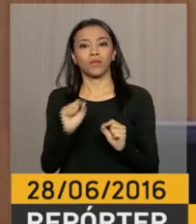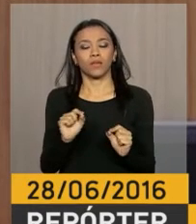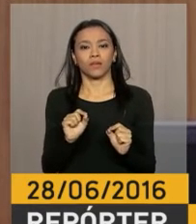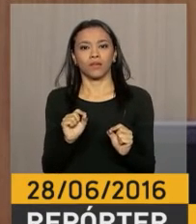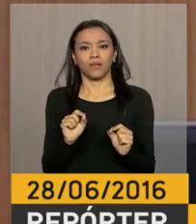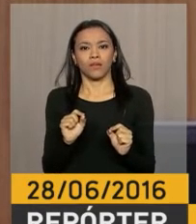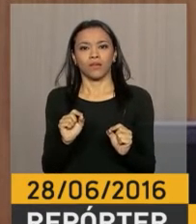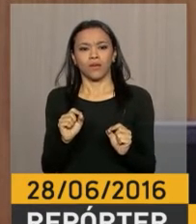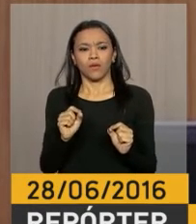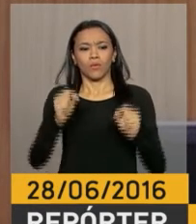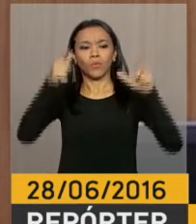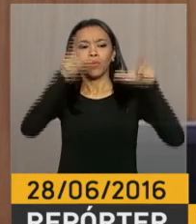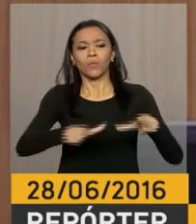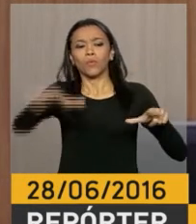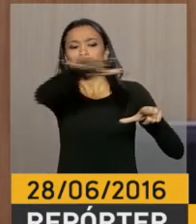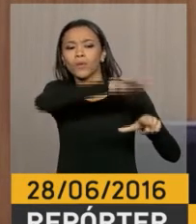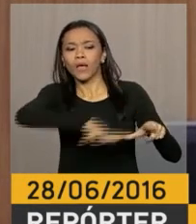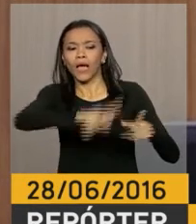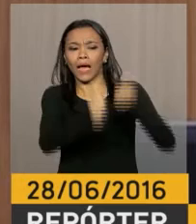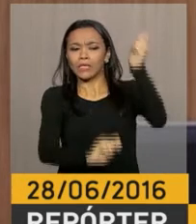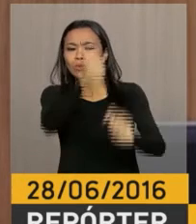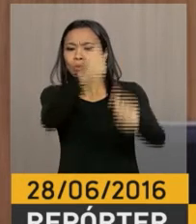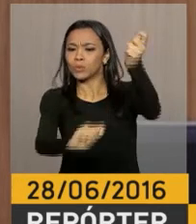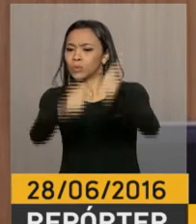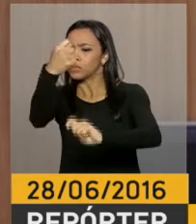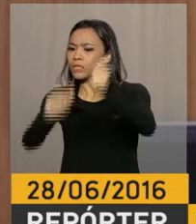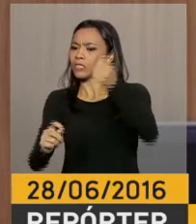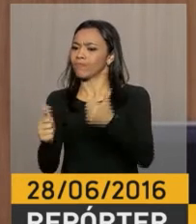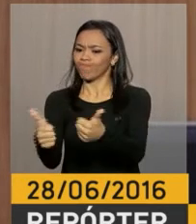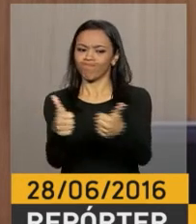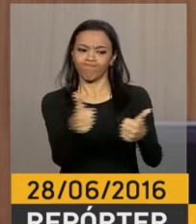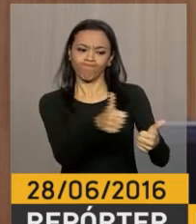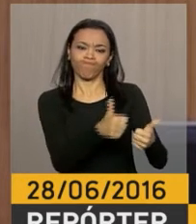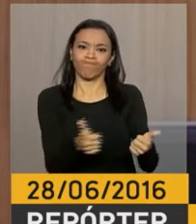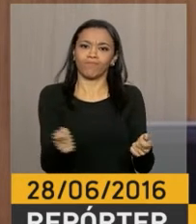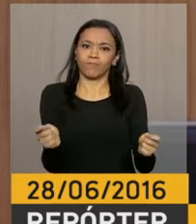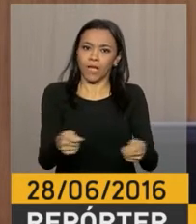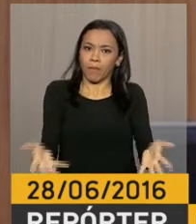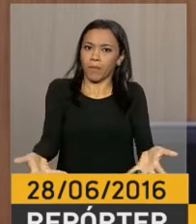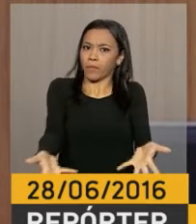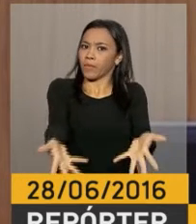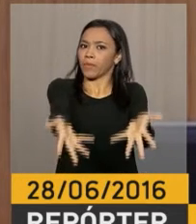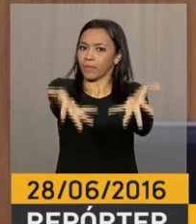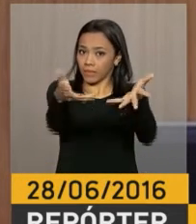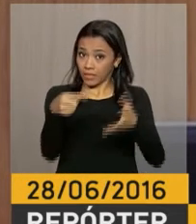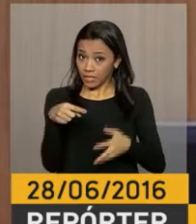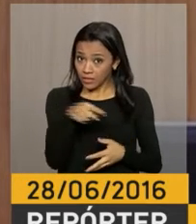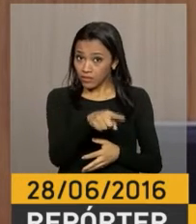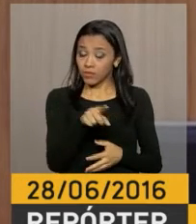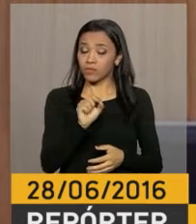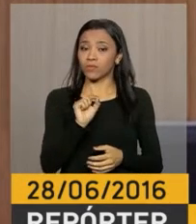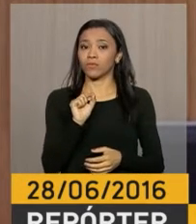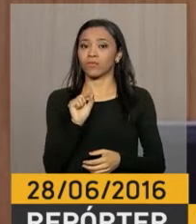o parque industrial com uma capacidade ociosa bastante elevada, que permite a